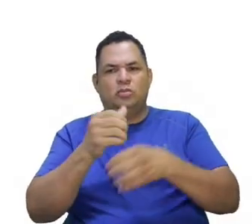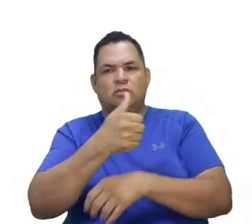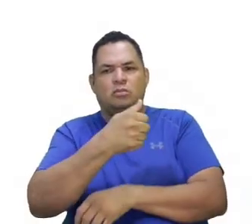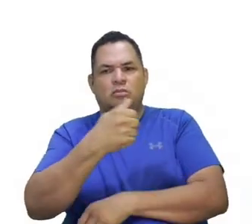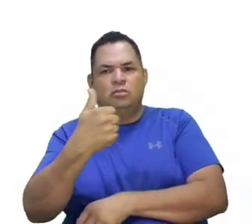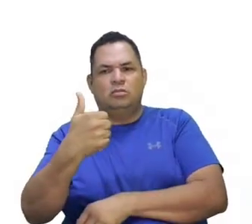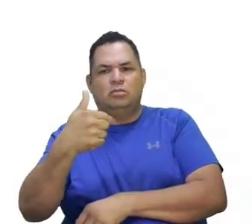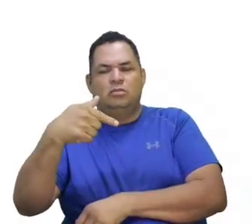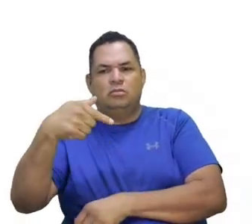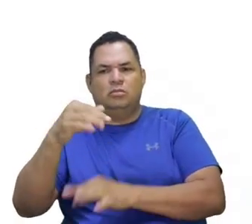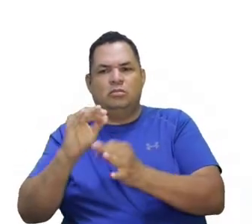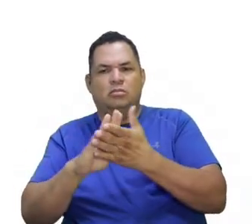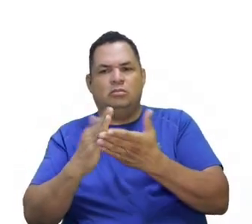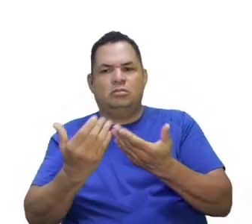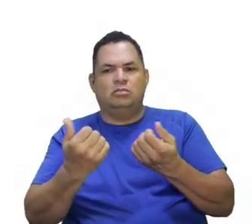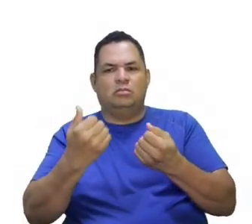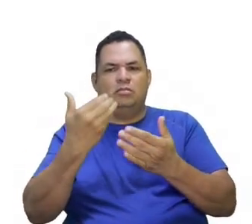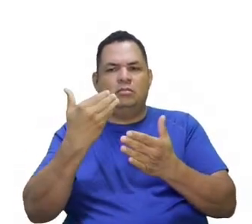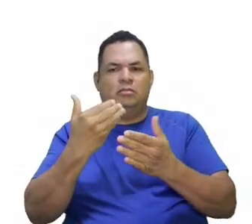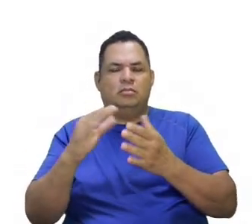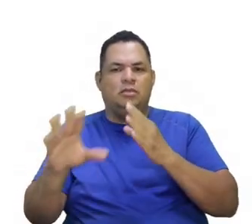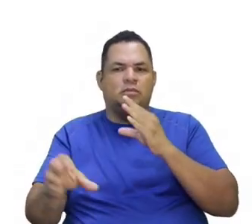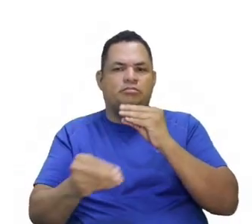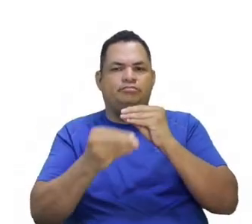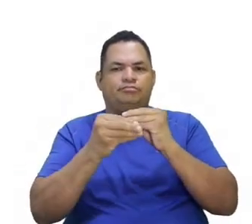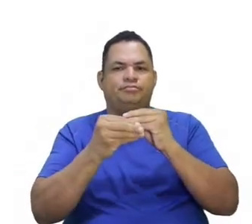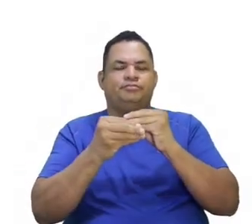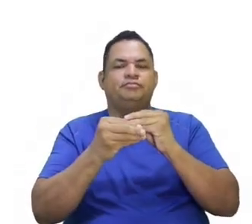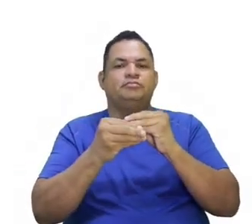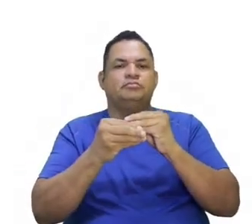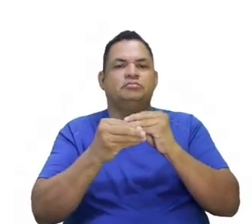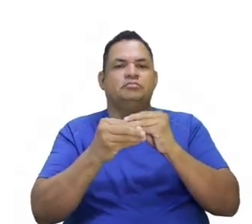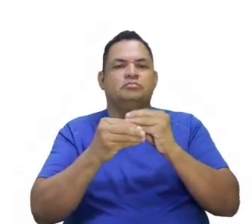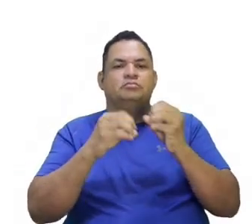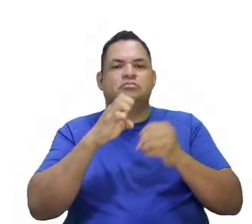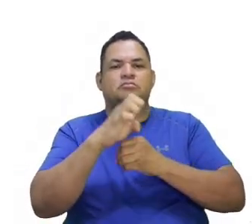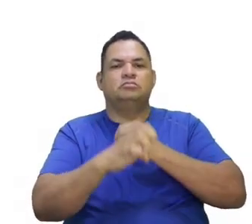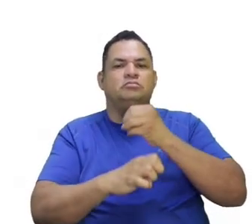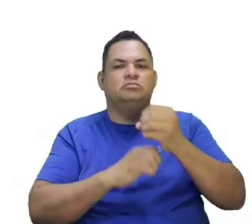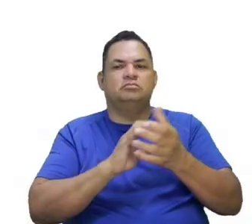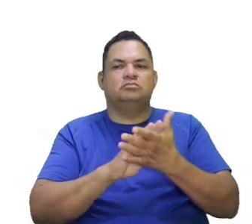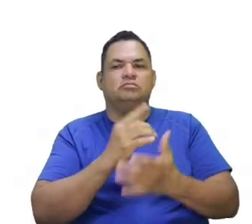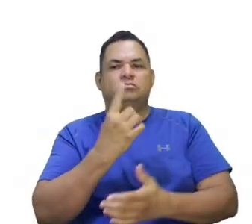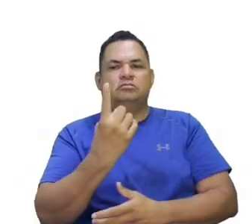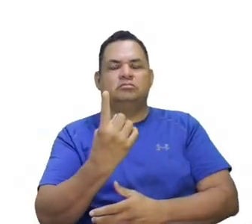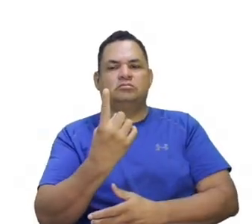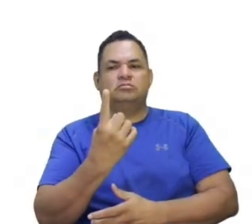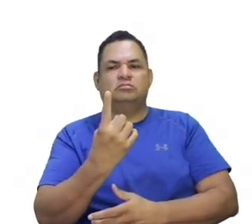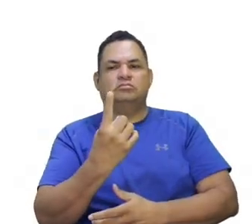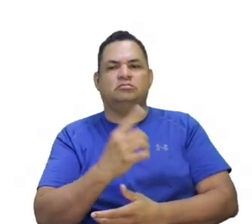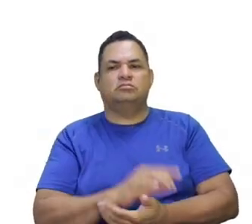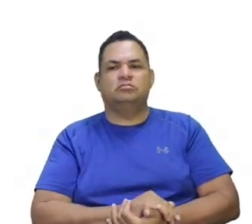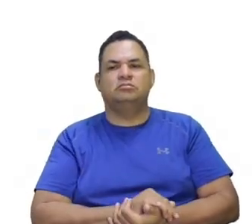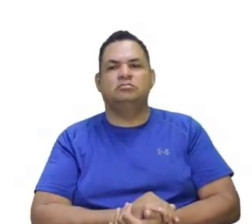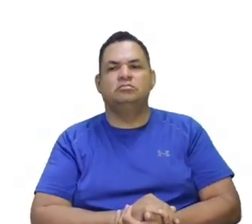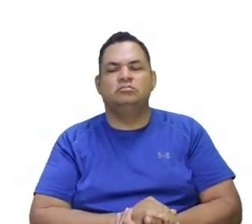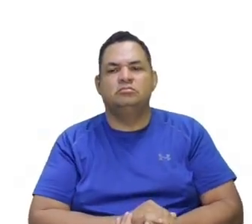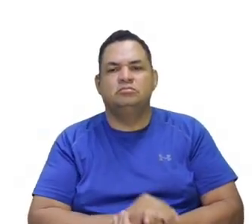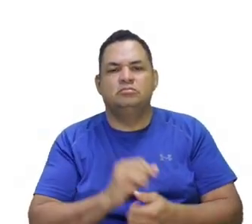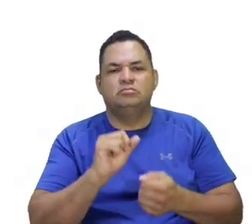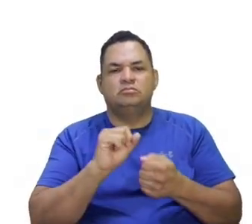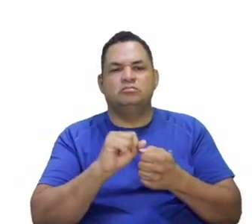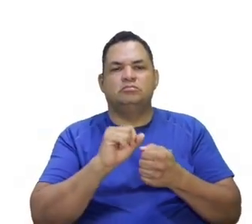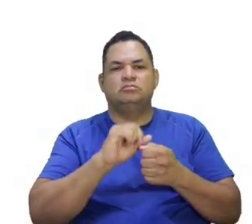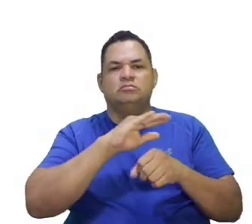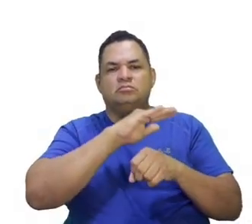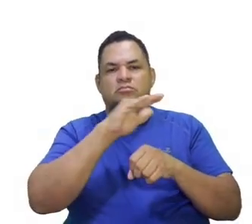17, ele tem tendência de ganhar elétrons. Nesse caso, 1 elétron. E vou fazer a